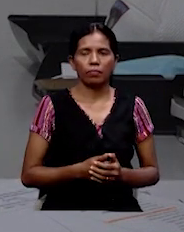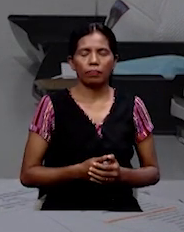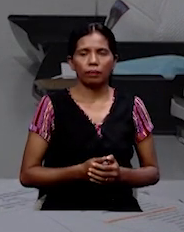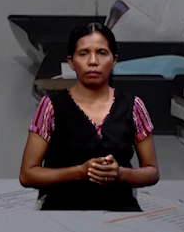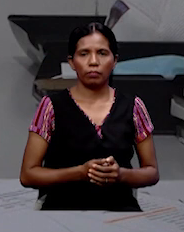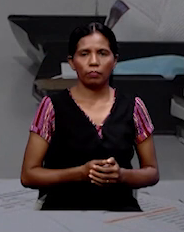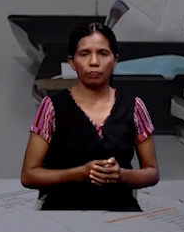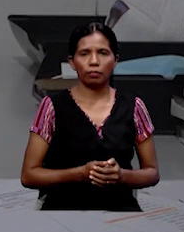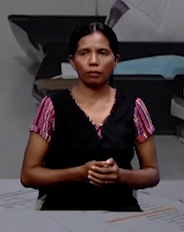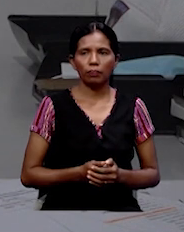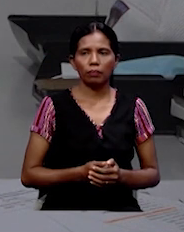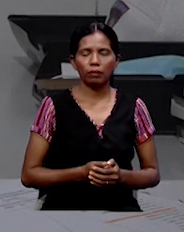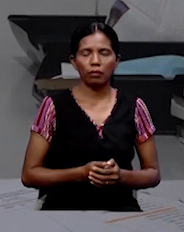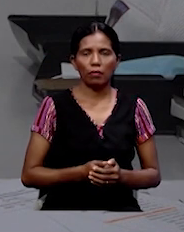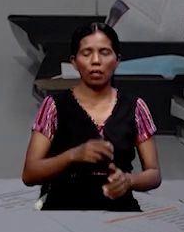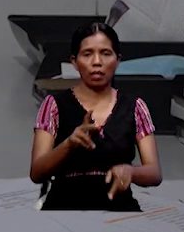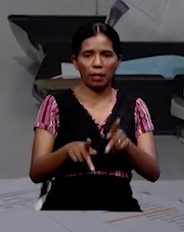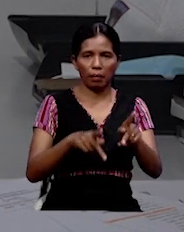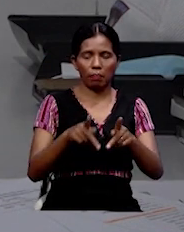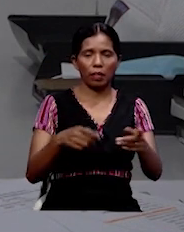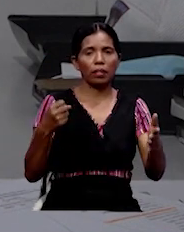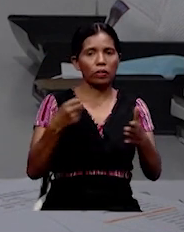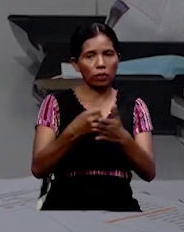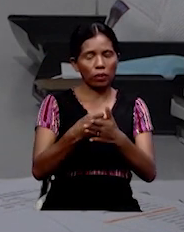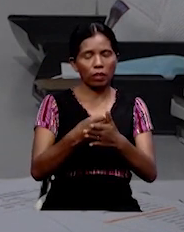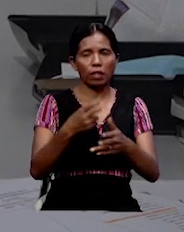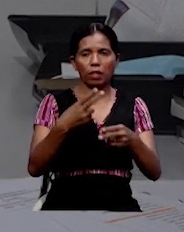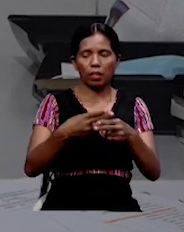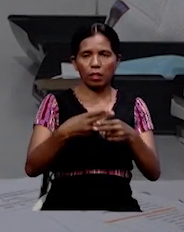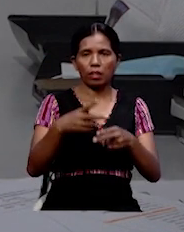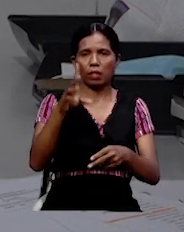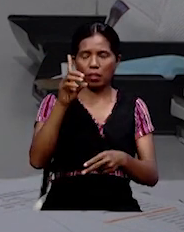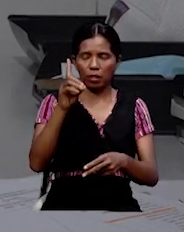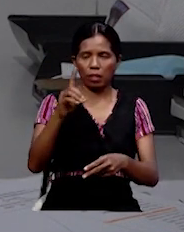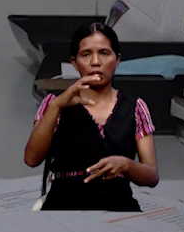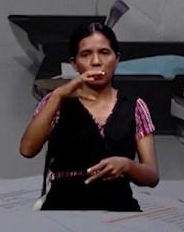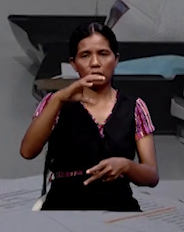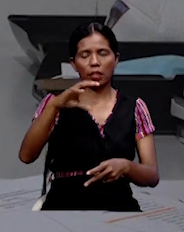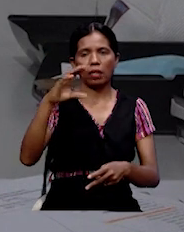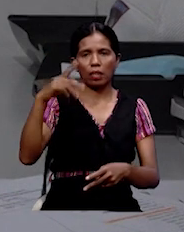ba suspeito onara inicial de C G